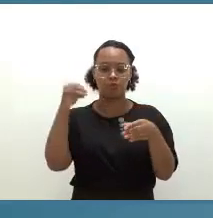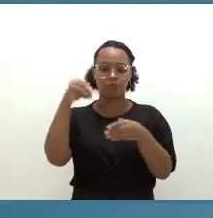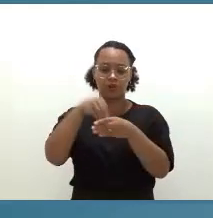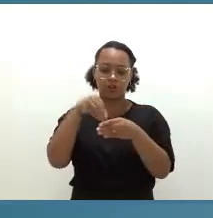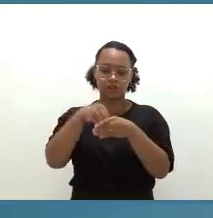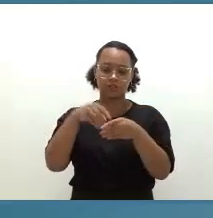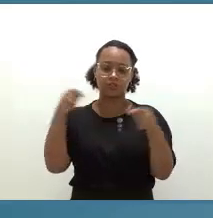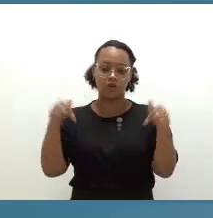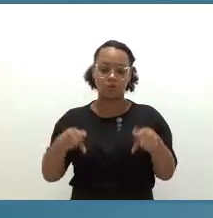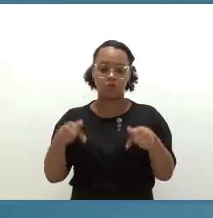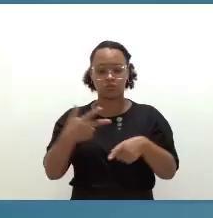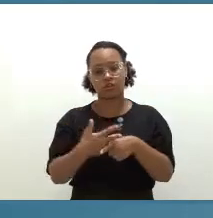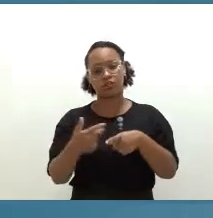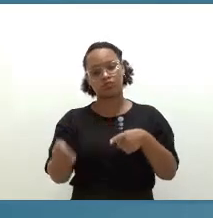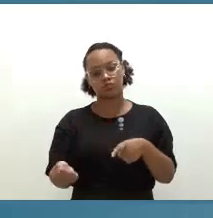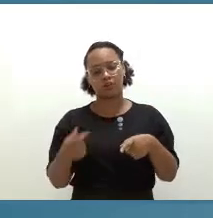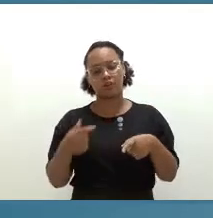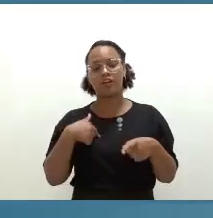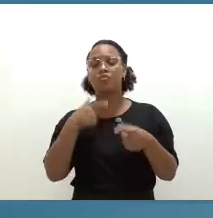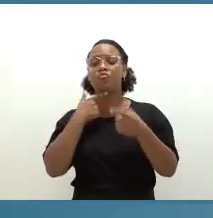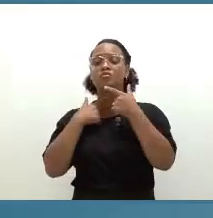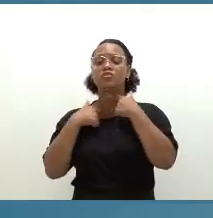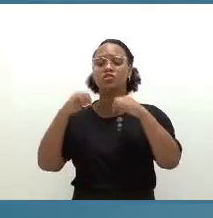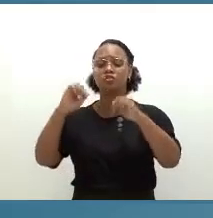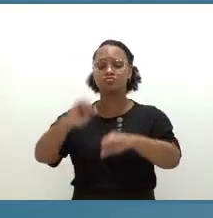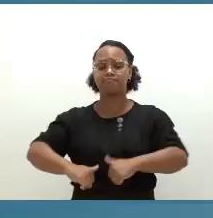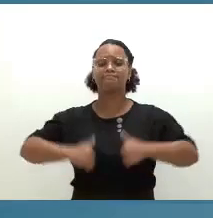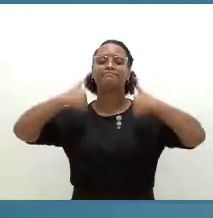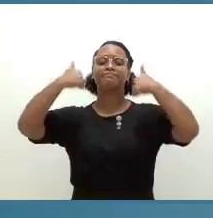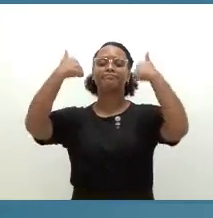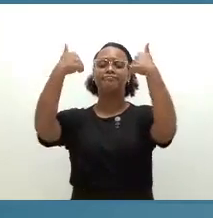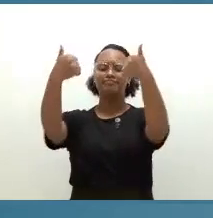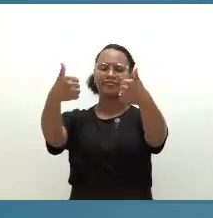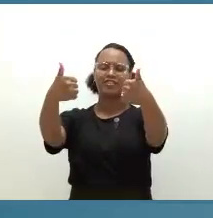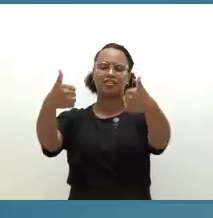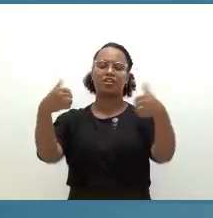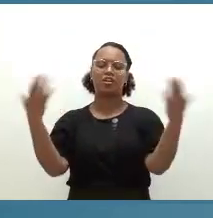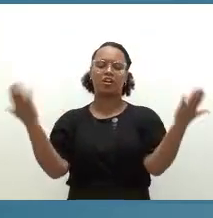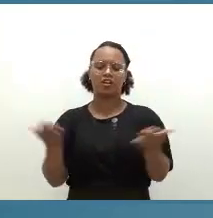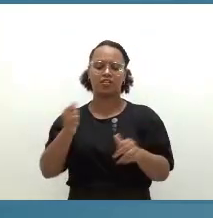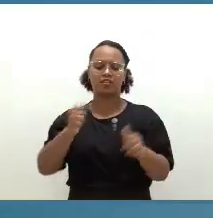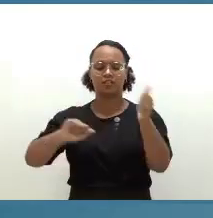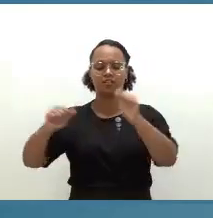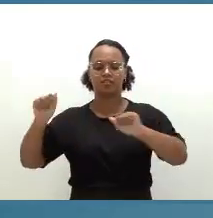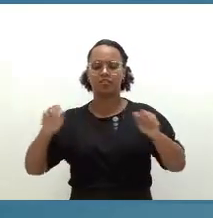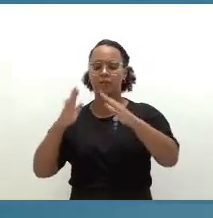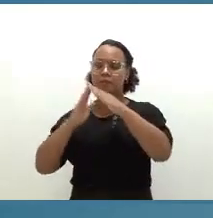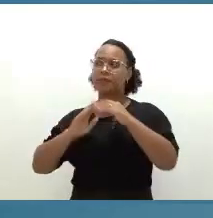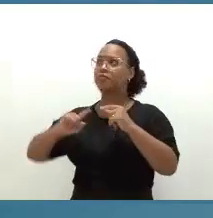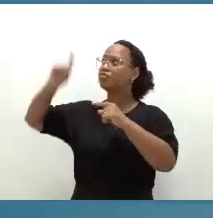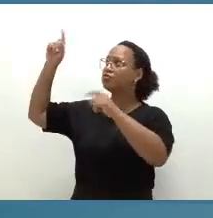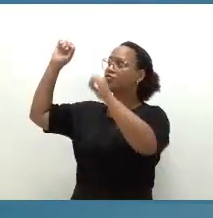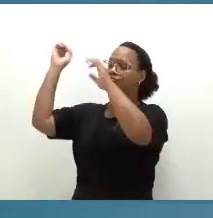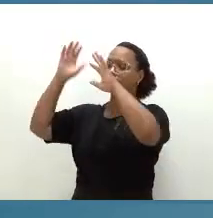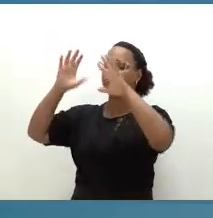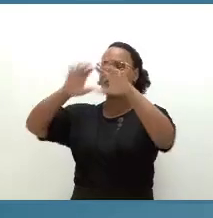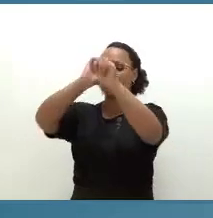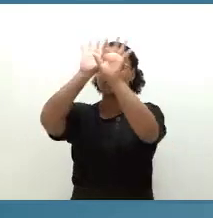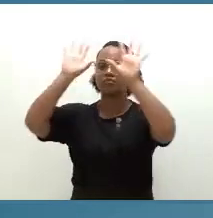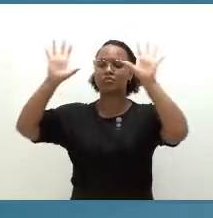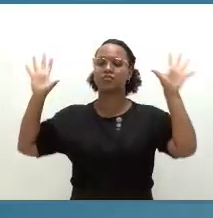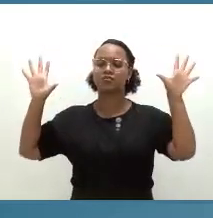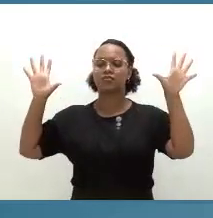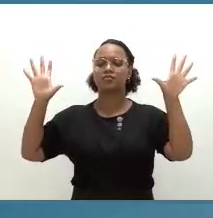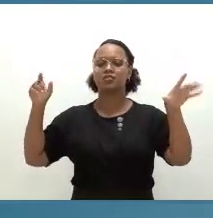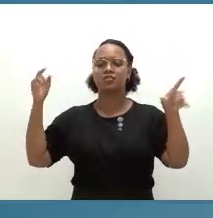Isabel, o melhor de sete chances, desembargadora todos para todos os lados, e dizer